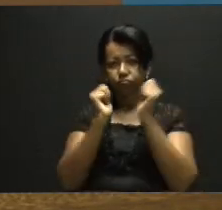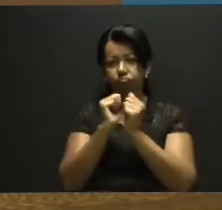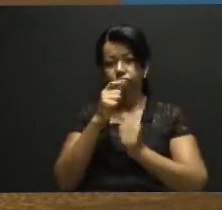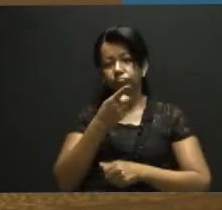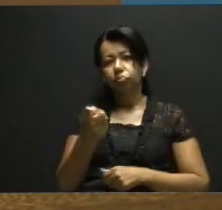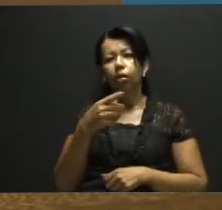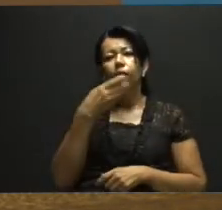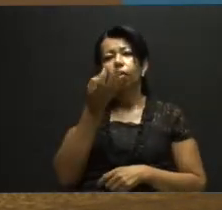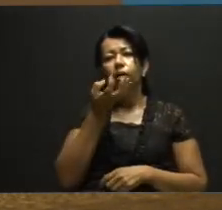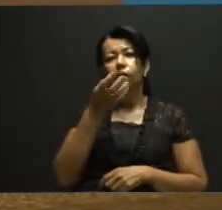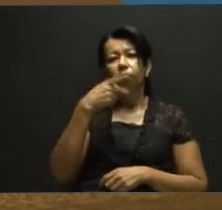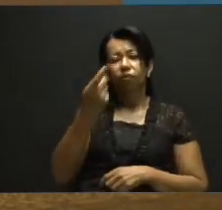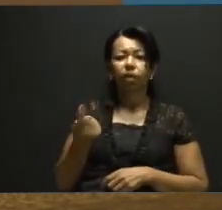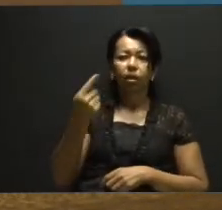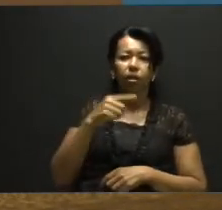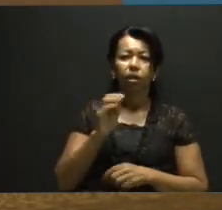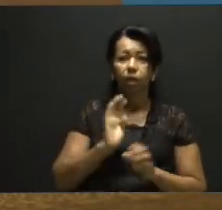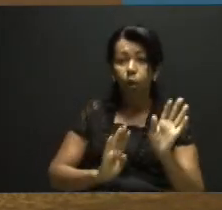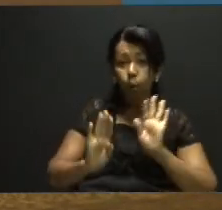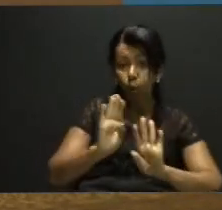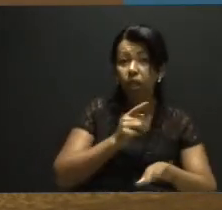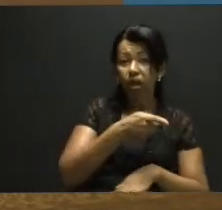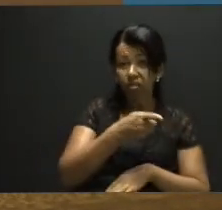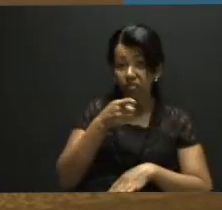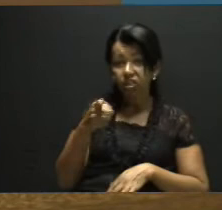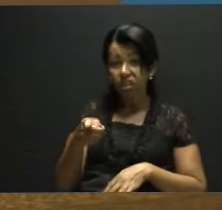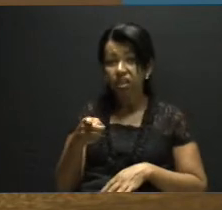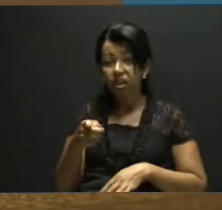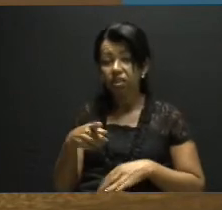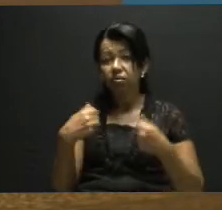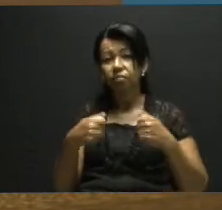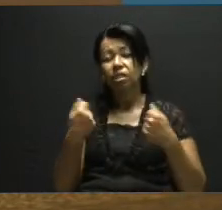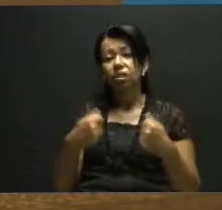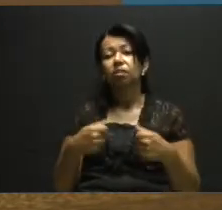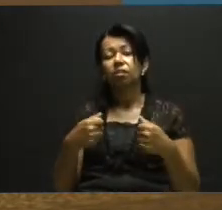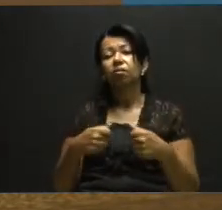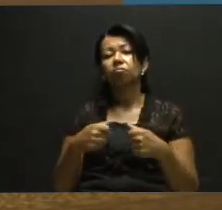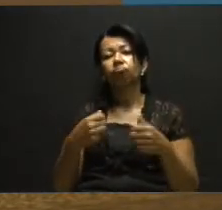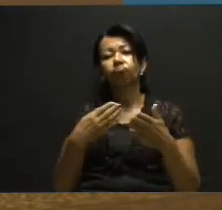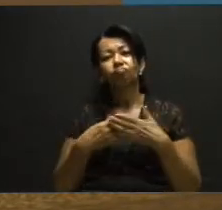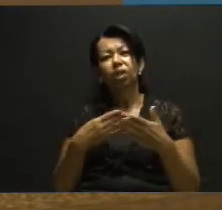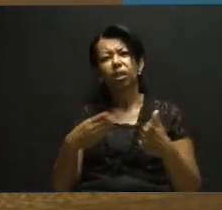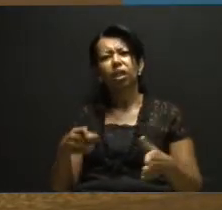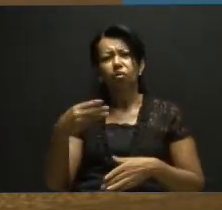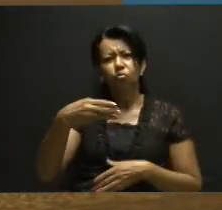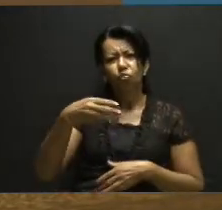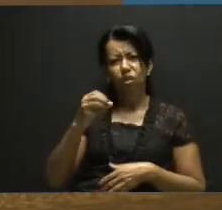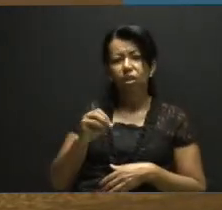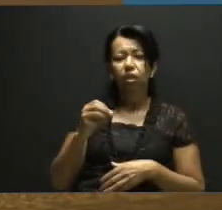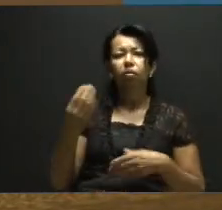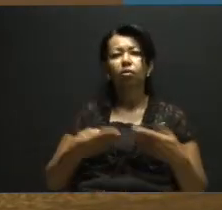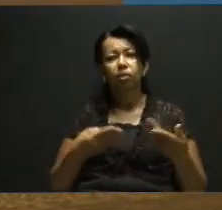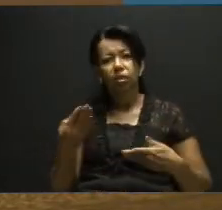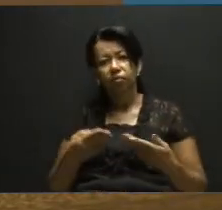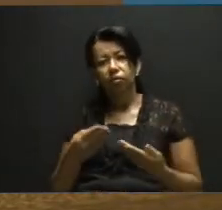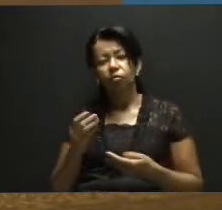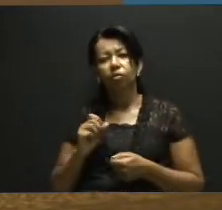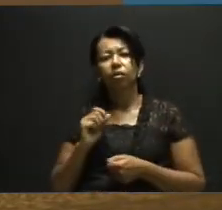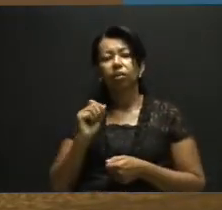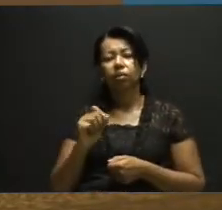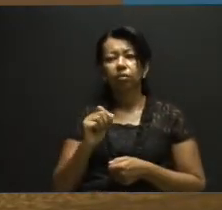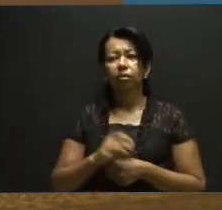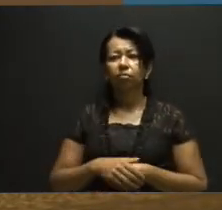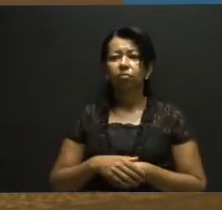afirmá que cuidado vocês vocês têm que dispor que perdeu os 30 e os servidores que estão código que